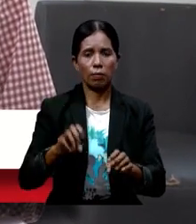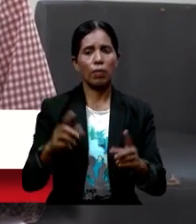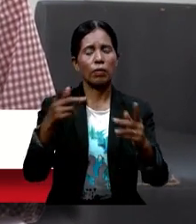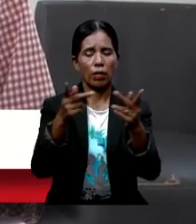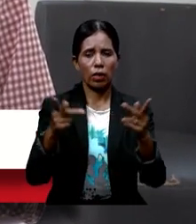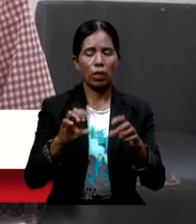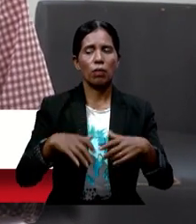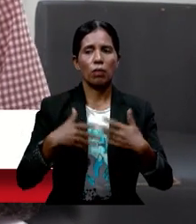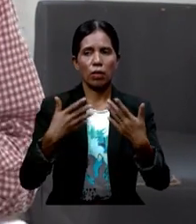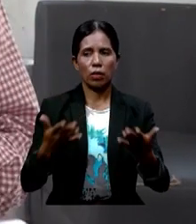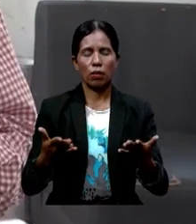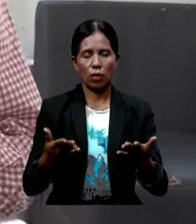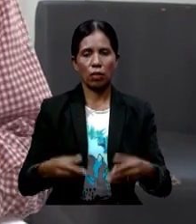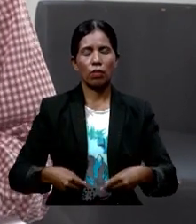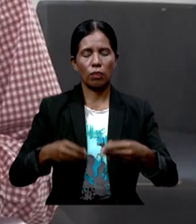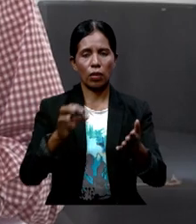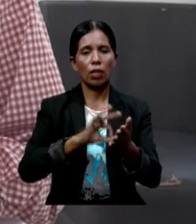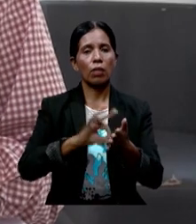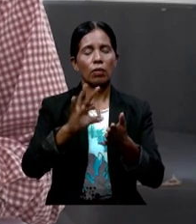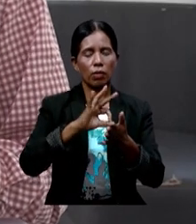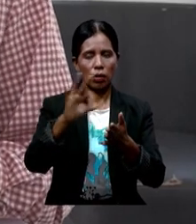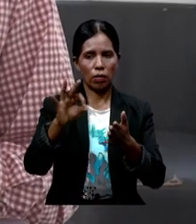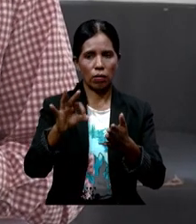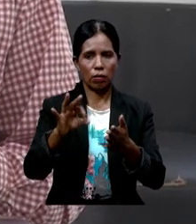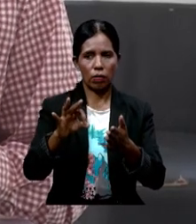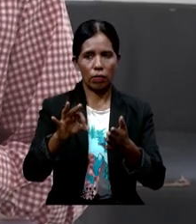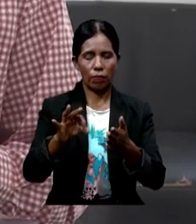bele halo capacitação de jornalismo e a